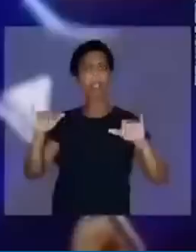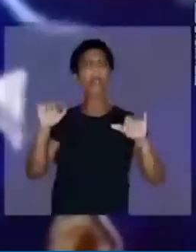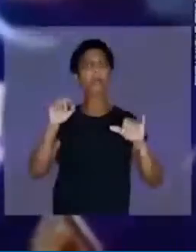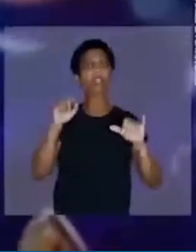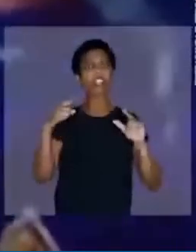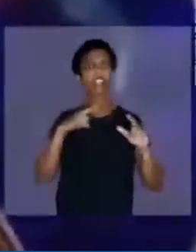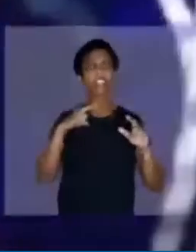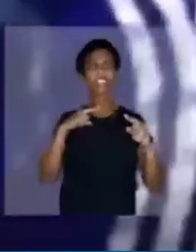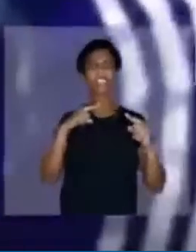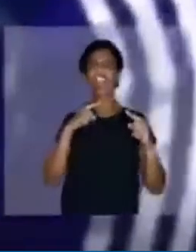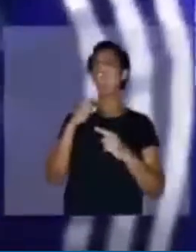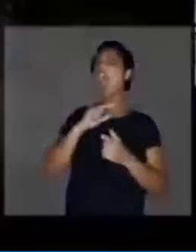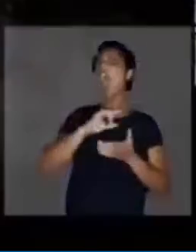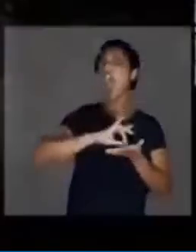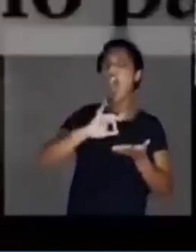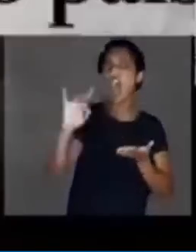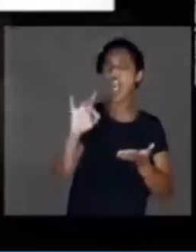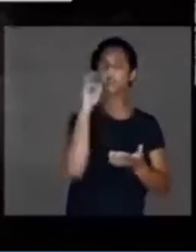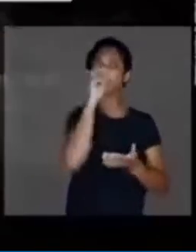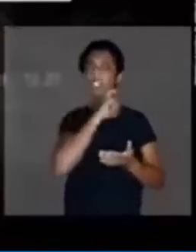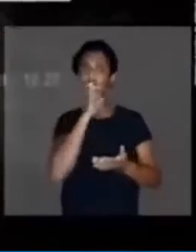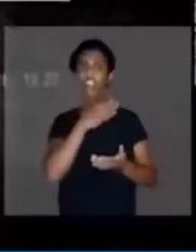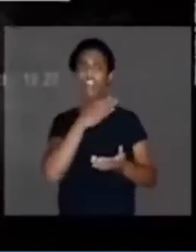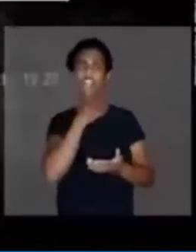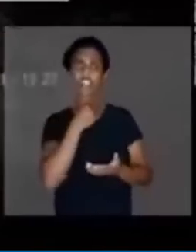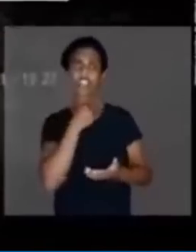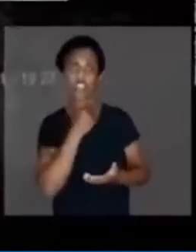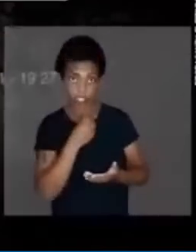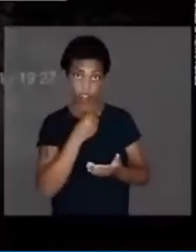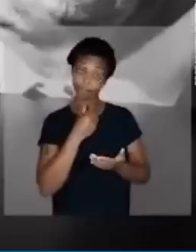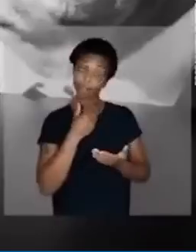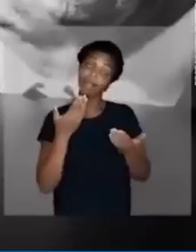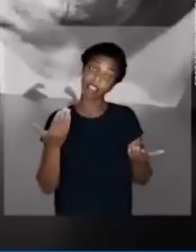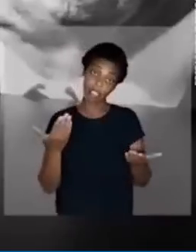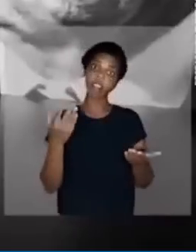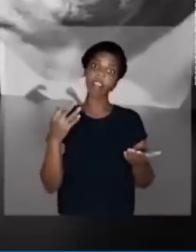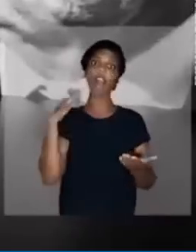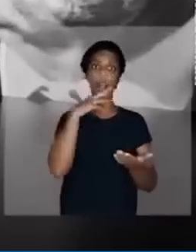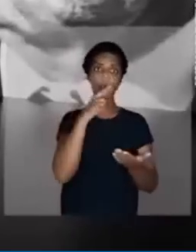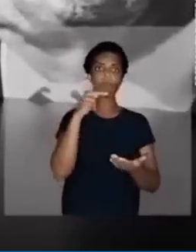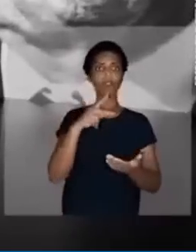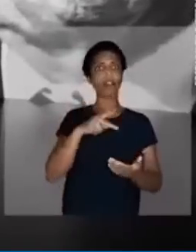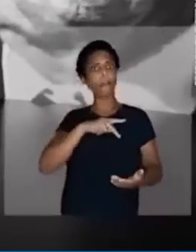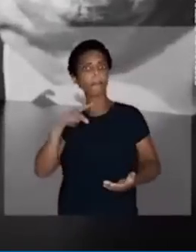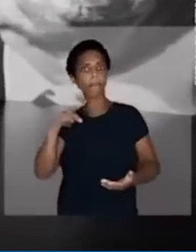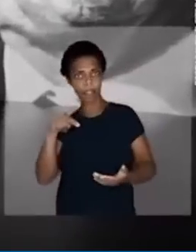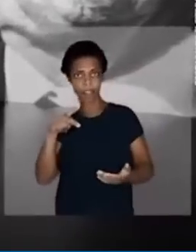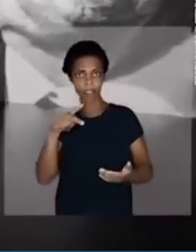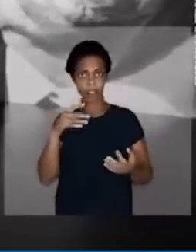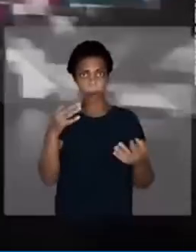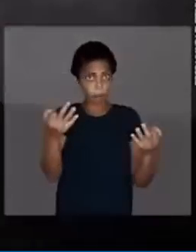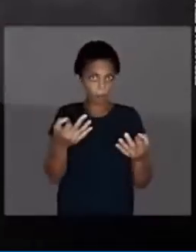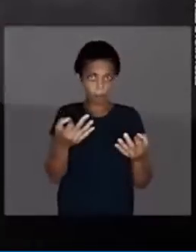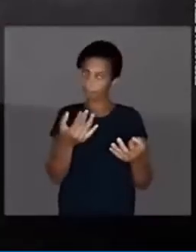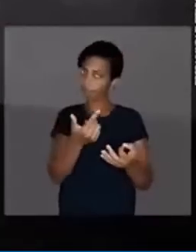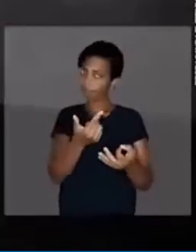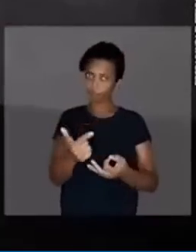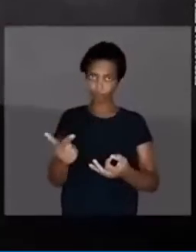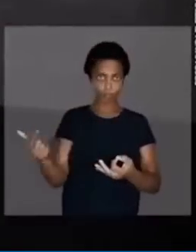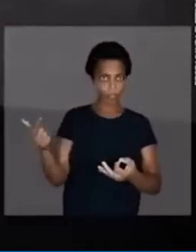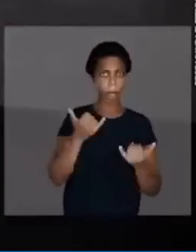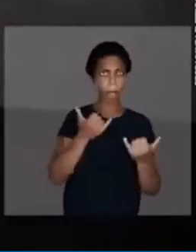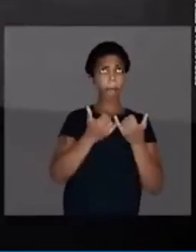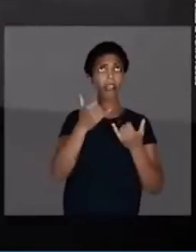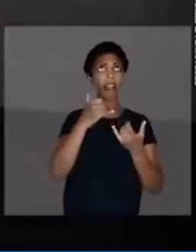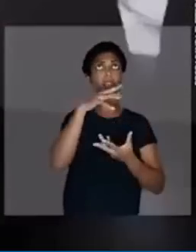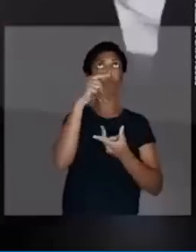marcada pelo ódio, mentiras e fake news. Não deu outra. Como o presidente Bolsonaro é incompetente.